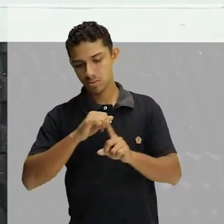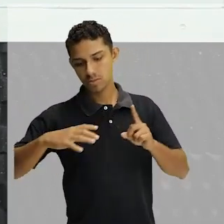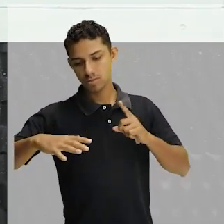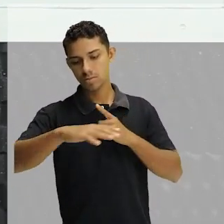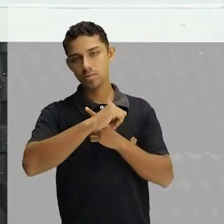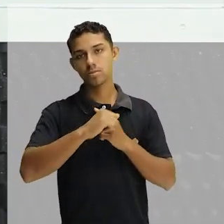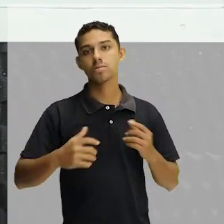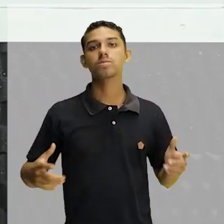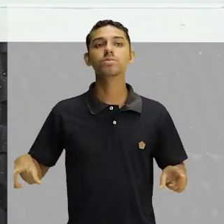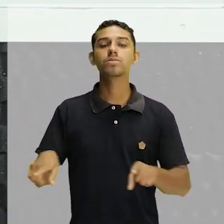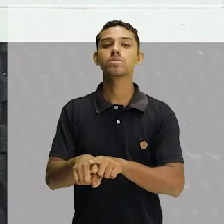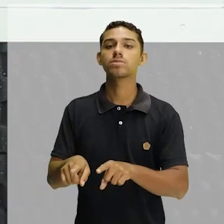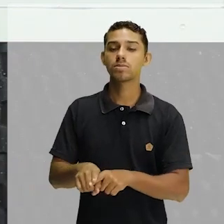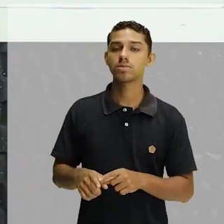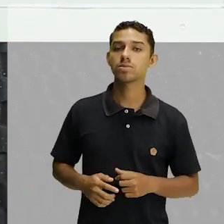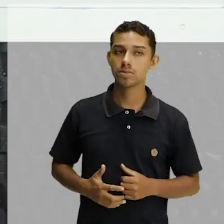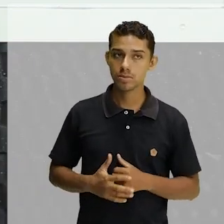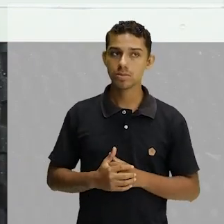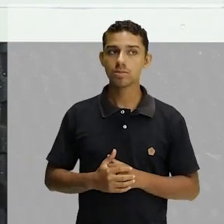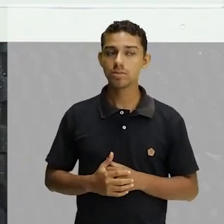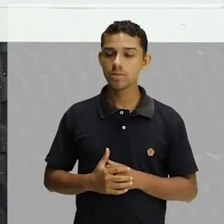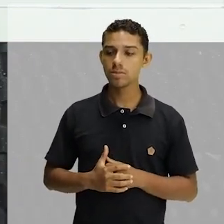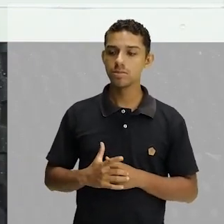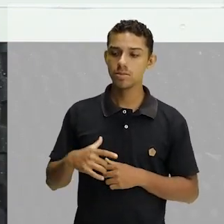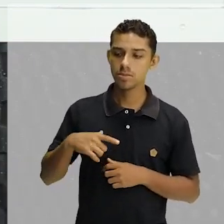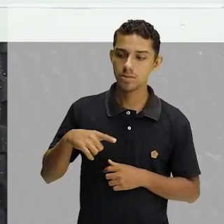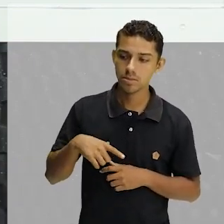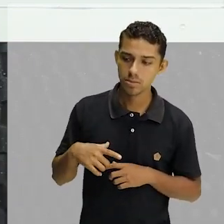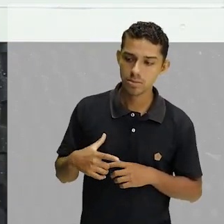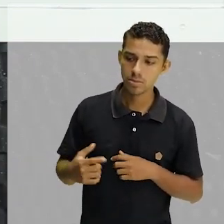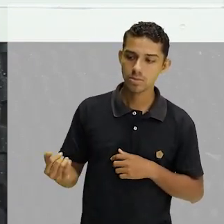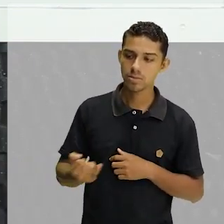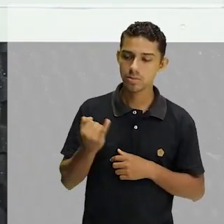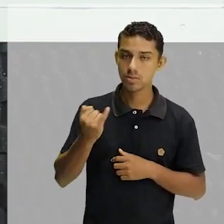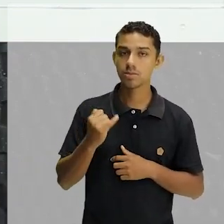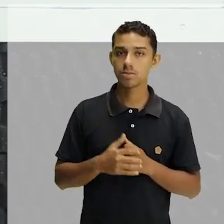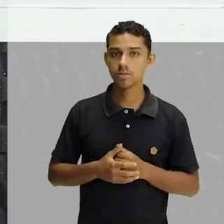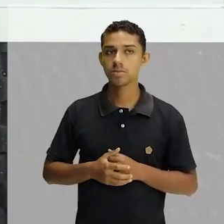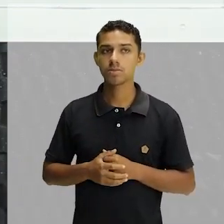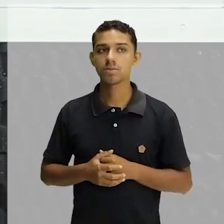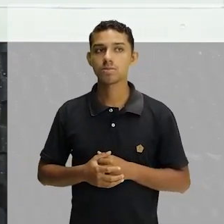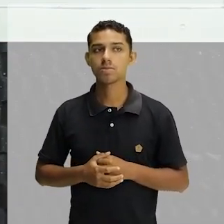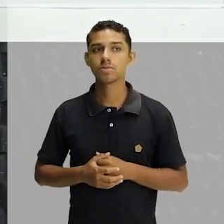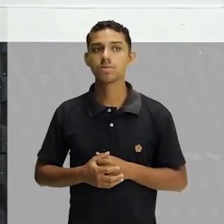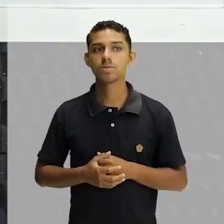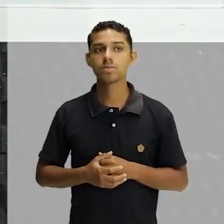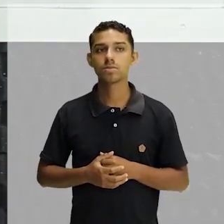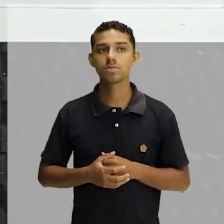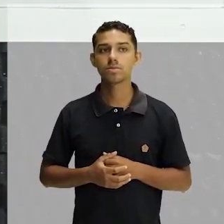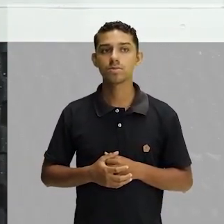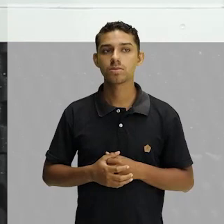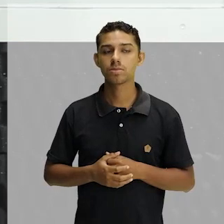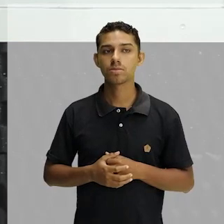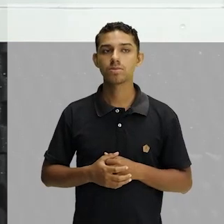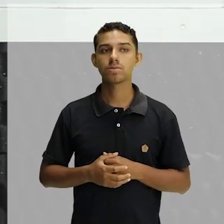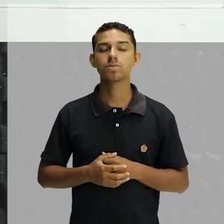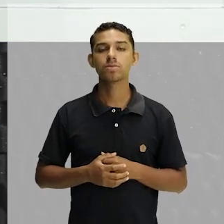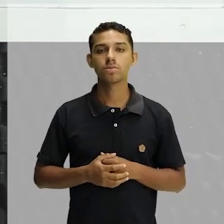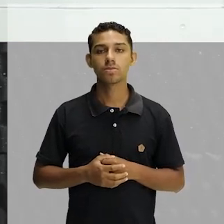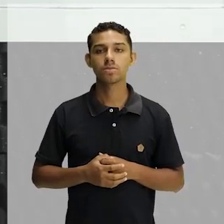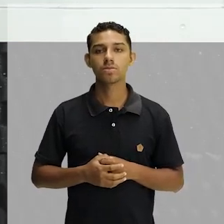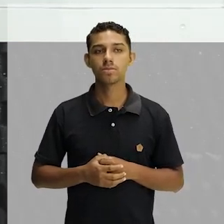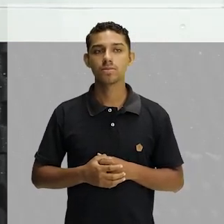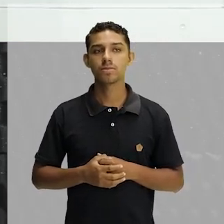socialista. Mas nós temos um outro. Nós temos um outro aqui muito importante, que é o nosso amigo Jean-Jacques Rousseau,